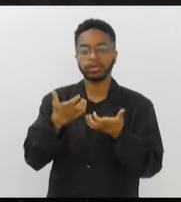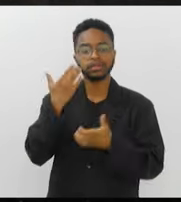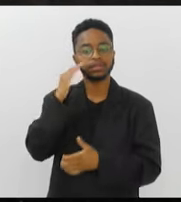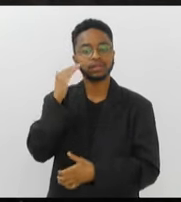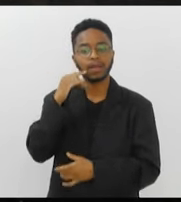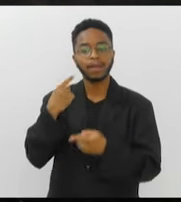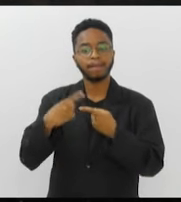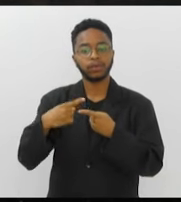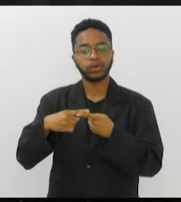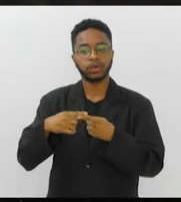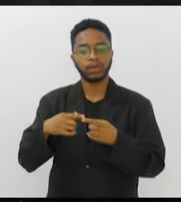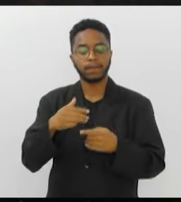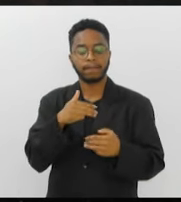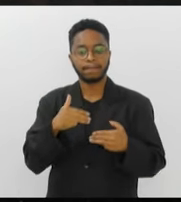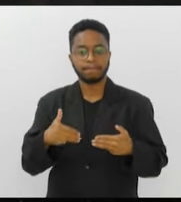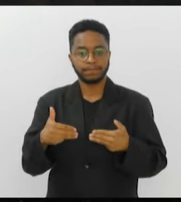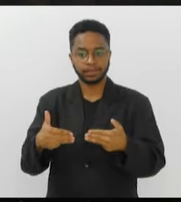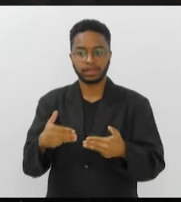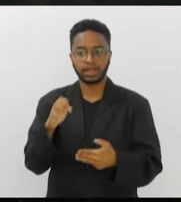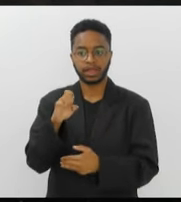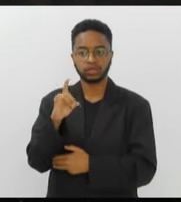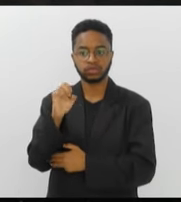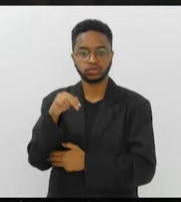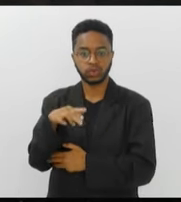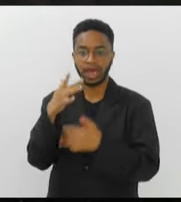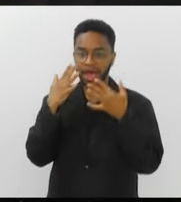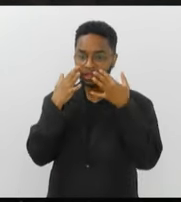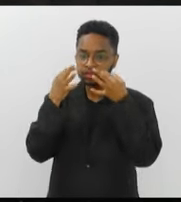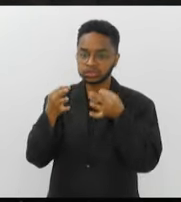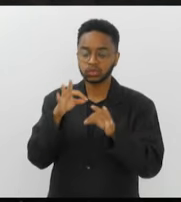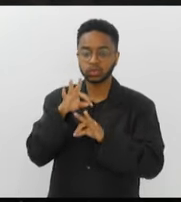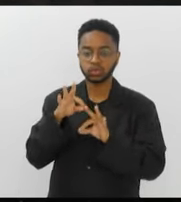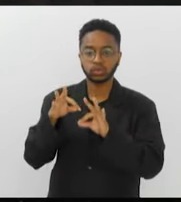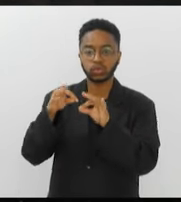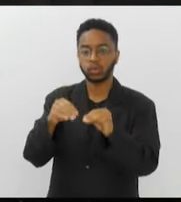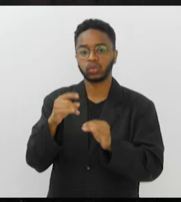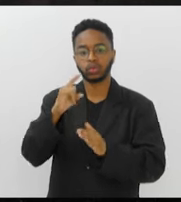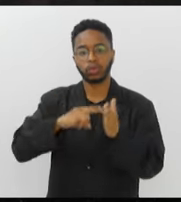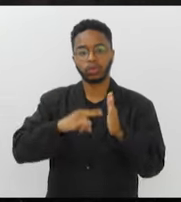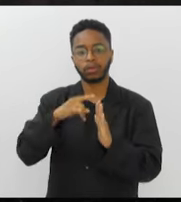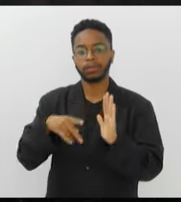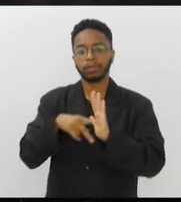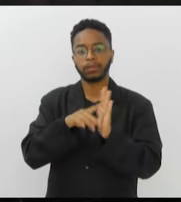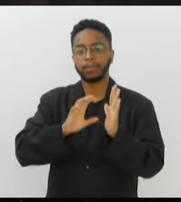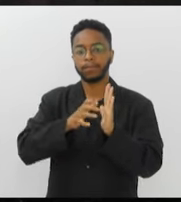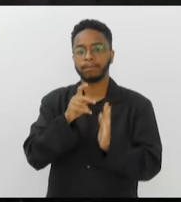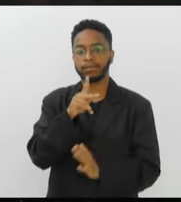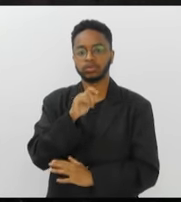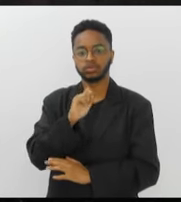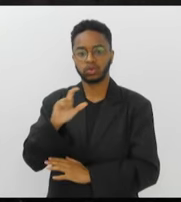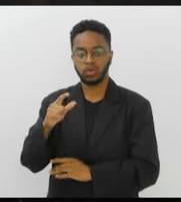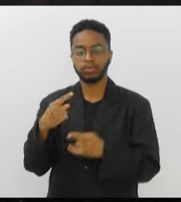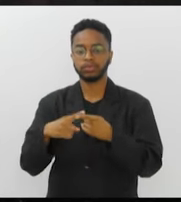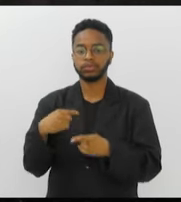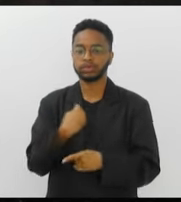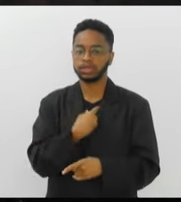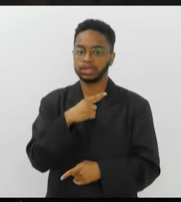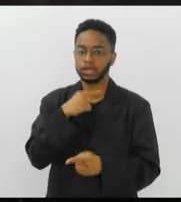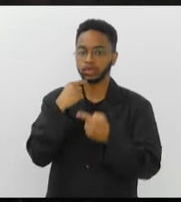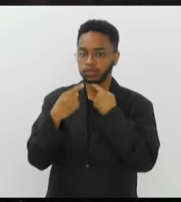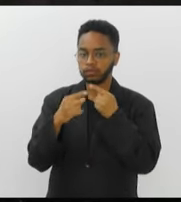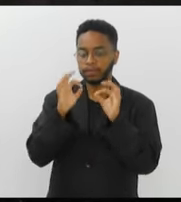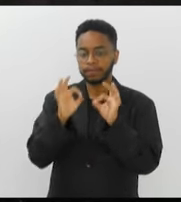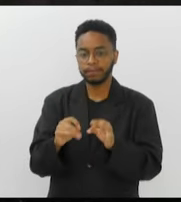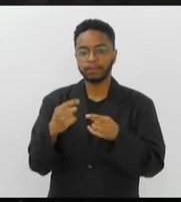ministro Edson Fachin dá tanta atenção para todo documento que o pessoal envia para ele. É uma dúvida que a gente tem. Até porque, para falar de